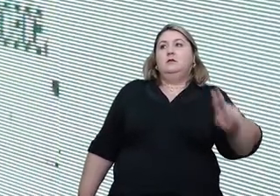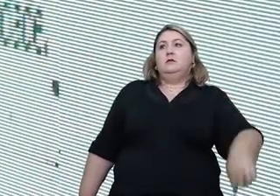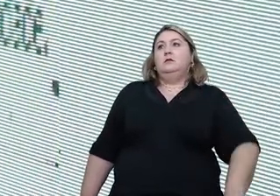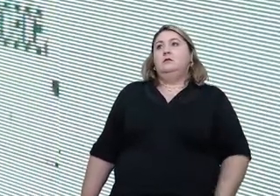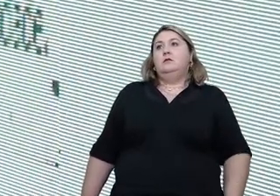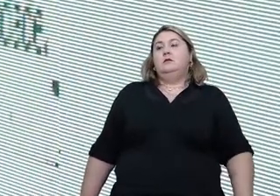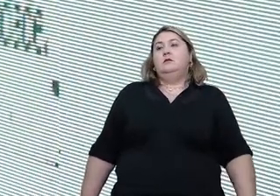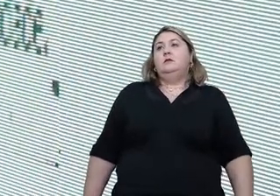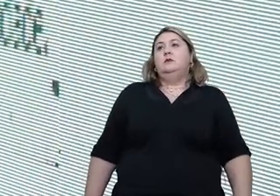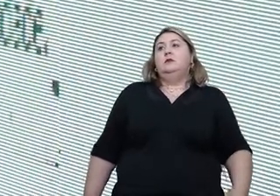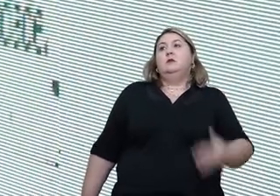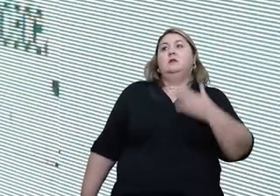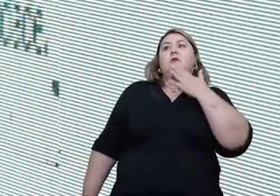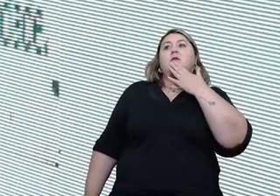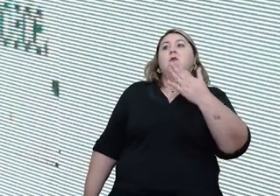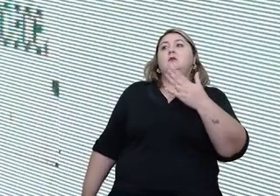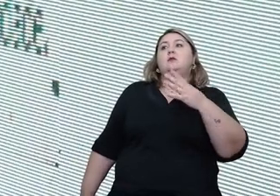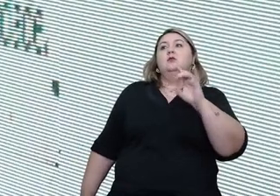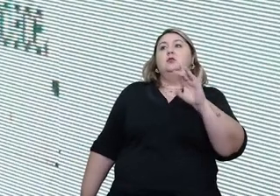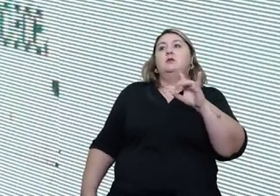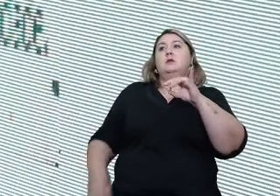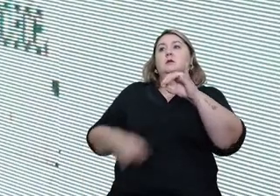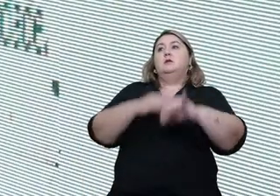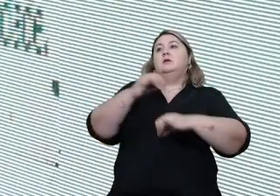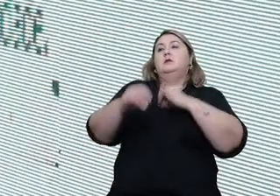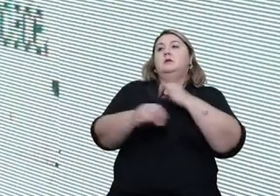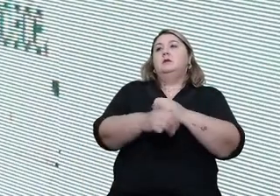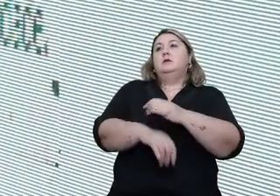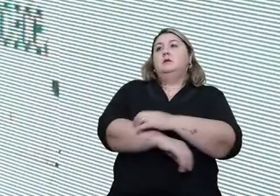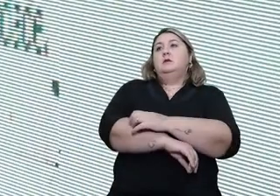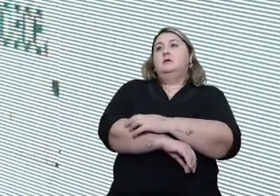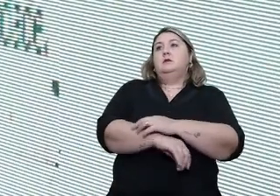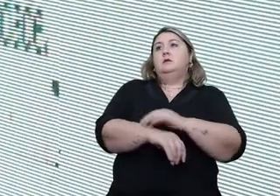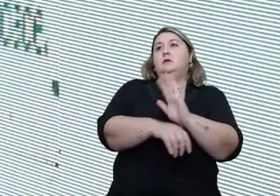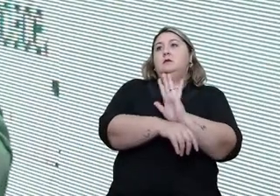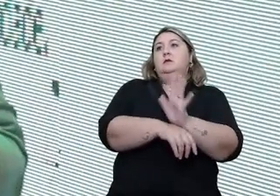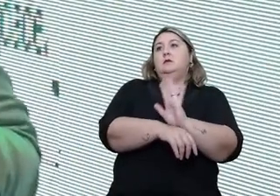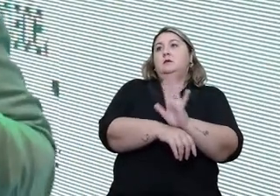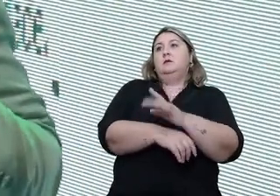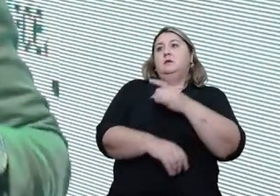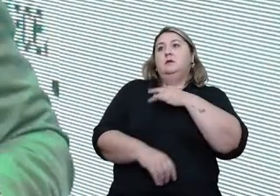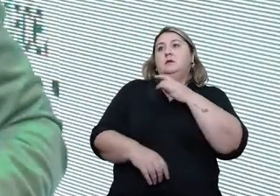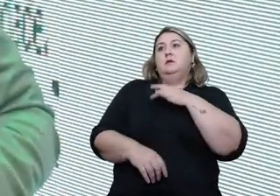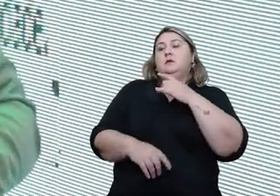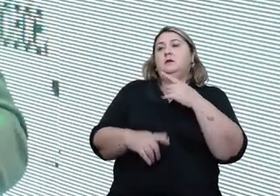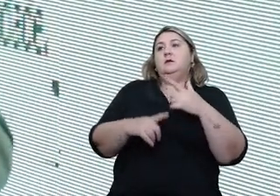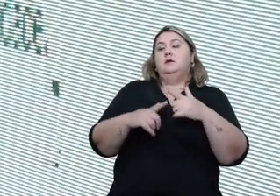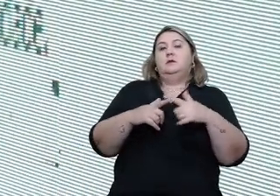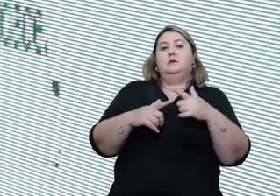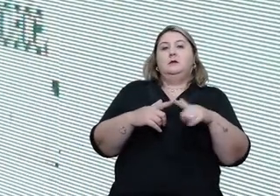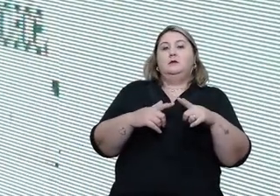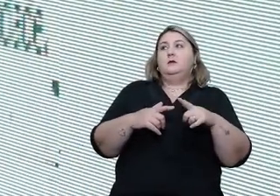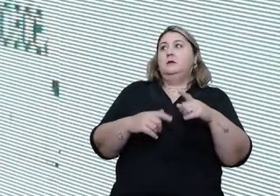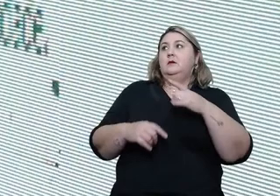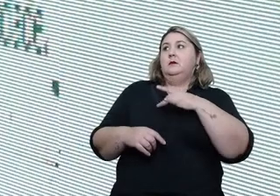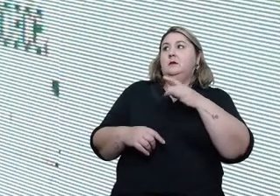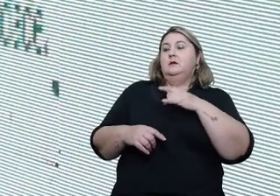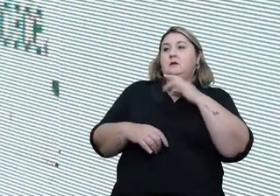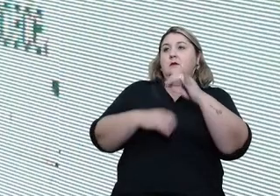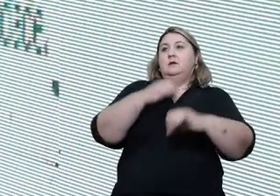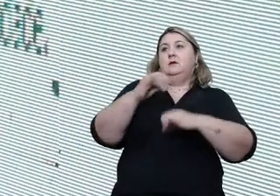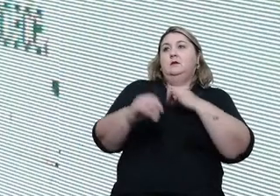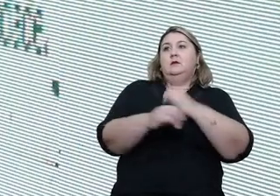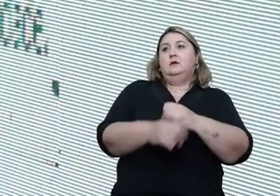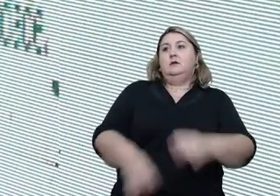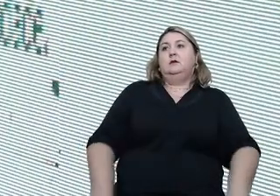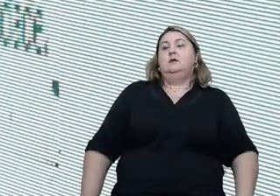eu vou olhar para os pedidos só do chat, tá legal? A gente não vai rolar mais os vídeos, que a gente está com medo aí de sobrecarregar a internet novamente. Então a